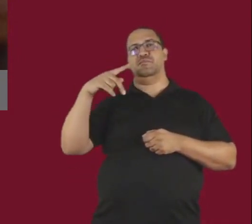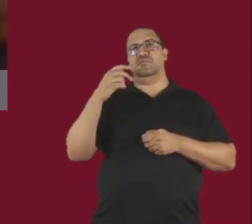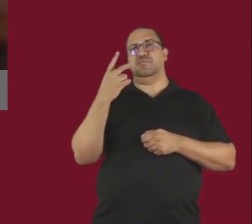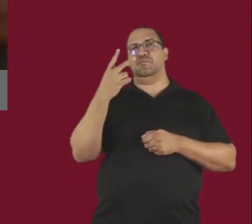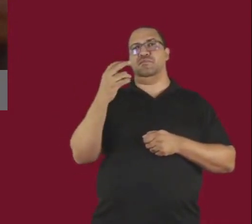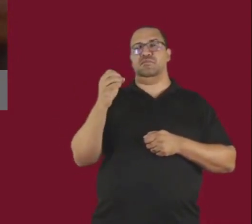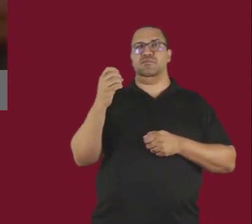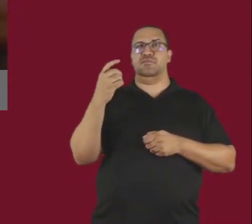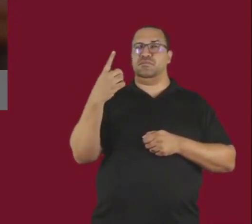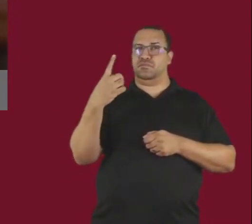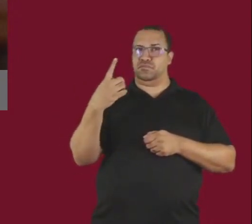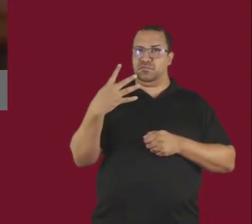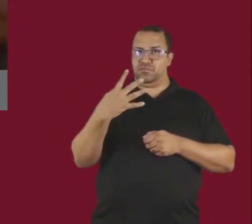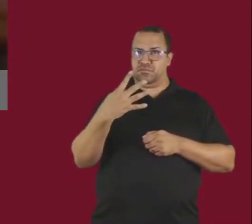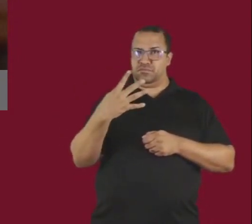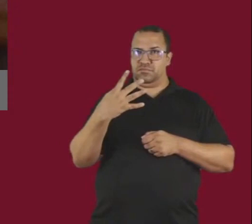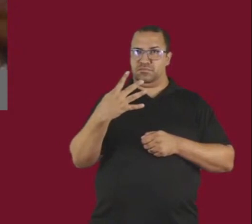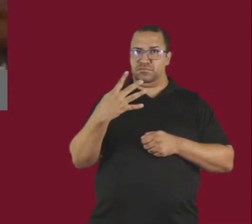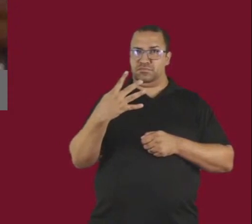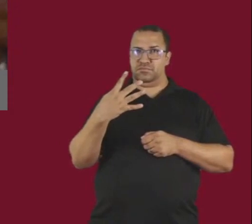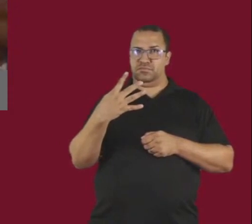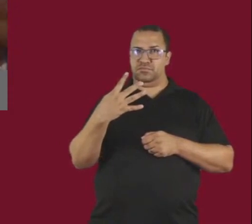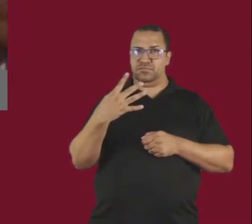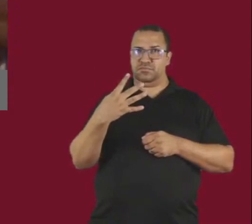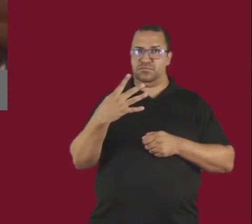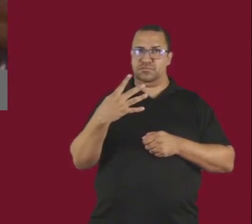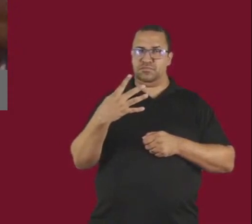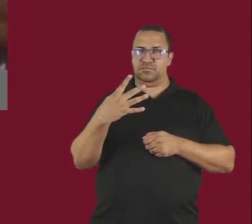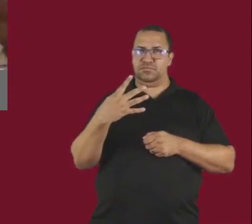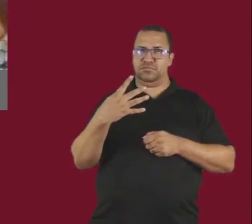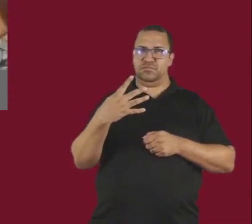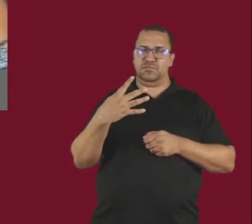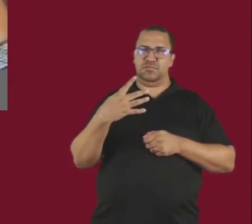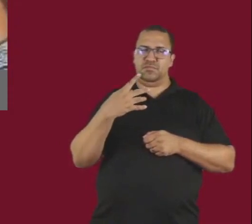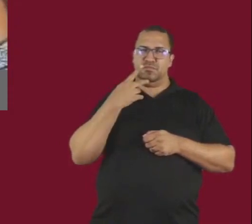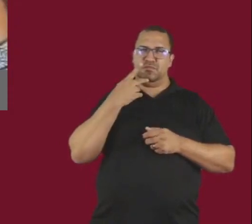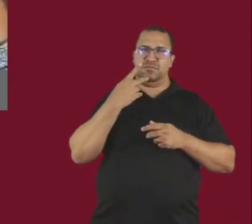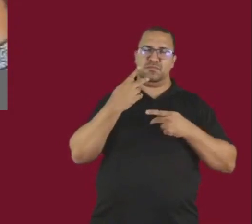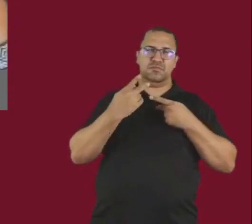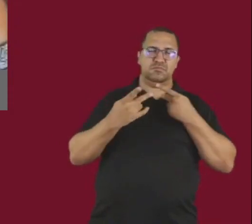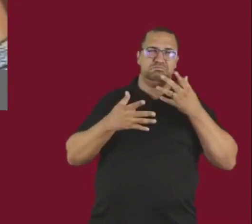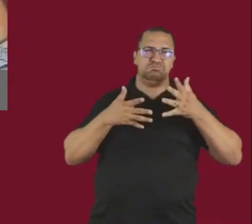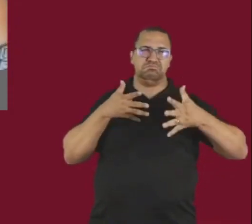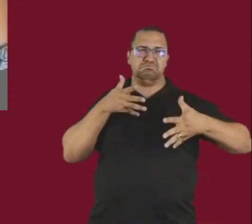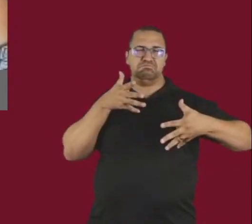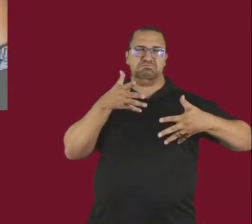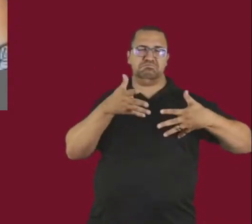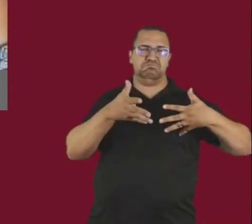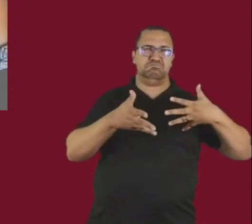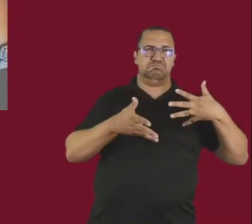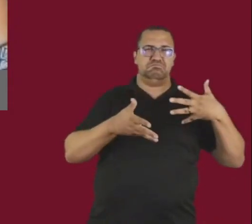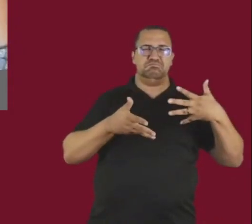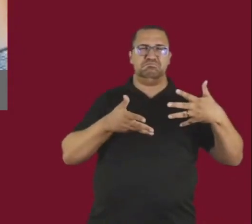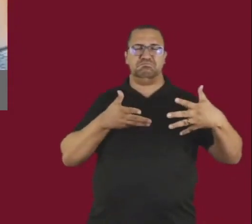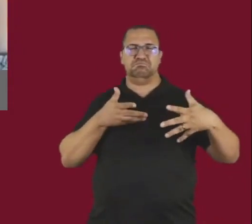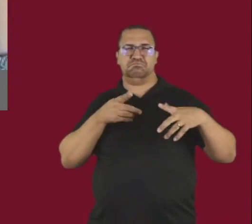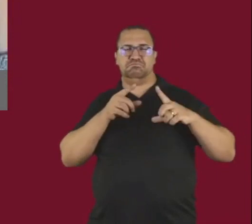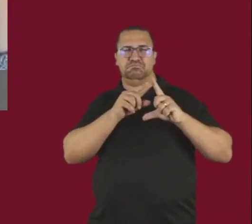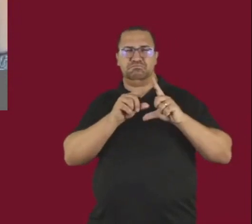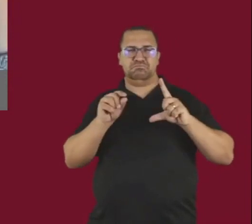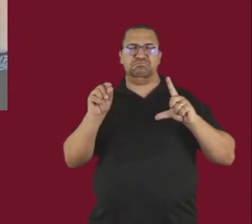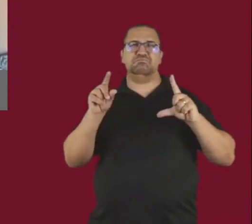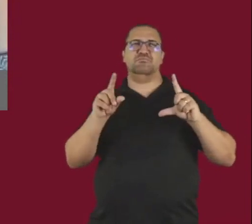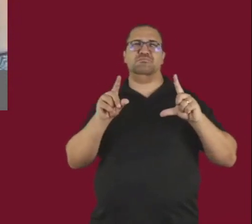e ele falou uma frase que eu nunca esqueci, que é essa, de que o fim do mundo dos povos indígenas no Brasil